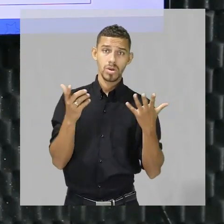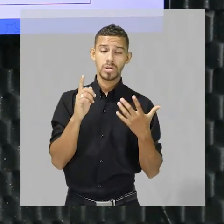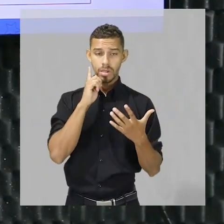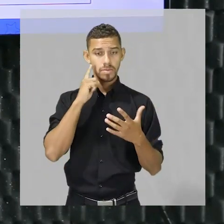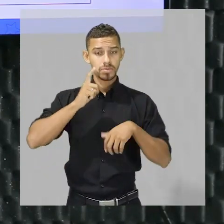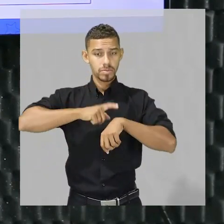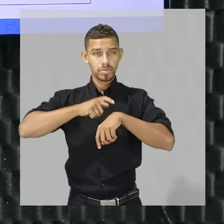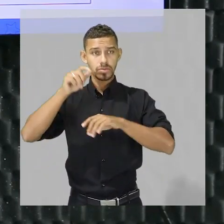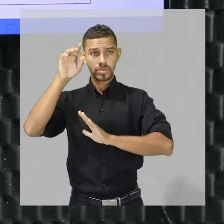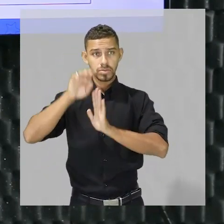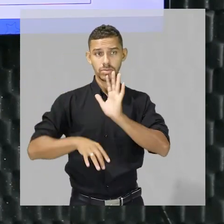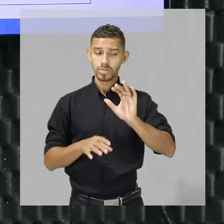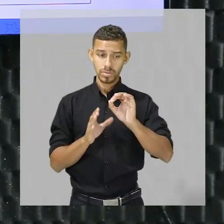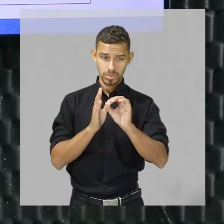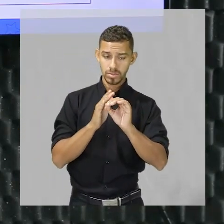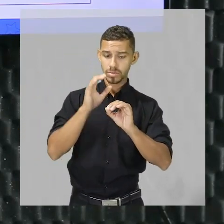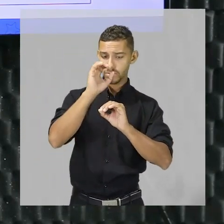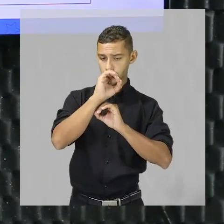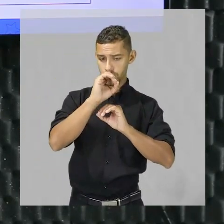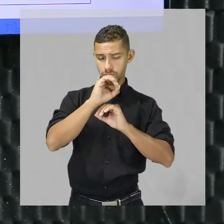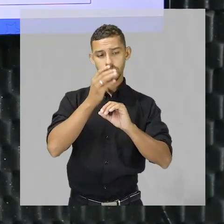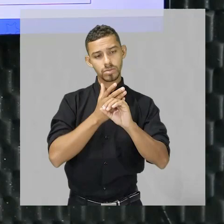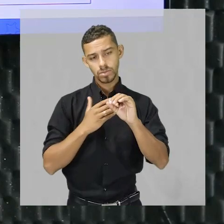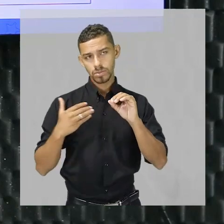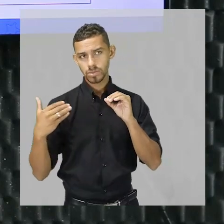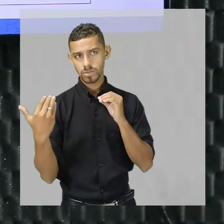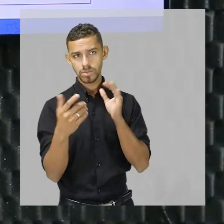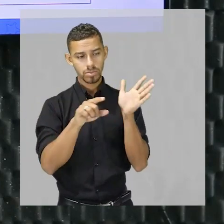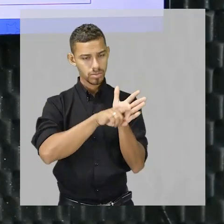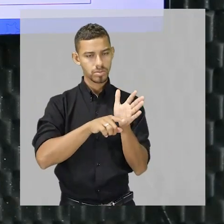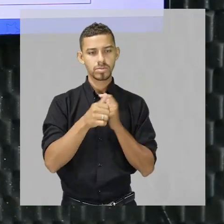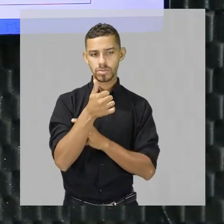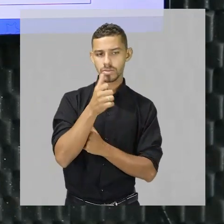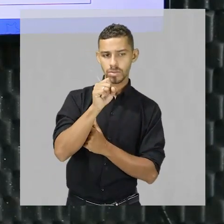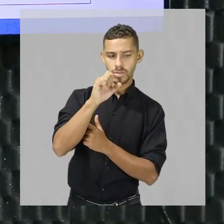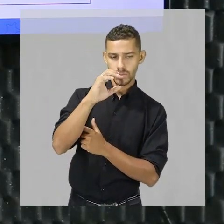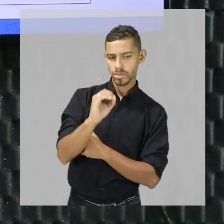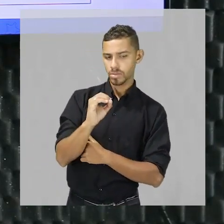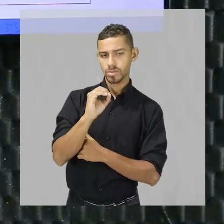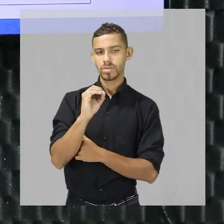diminuir, variando de 0 graus do meridiano a menos 180 ou